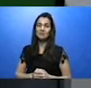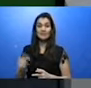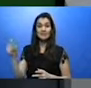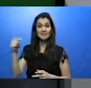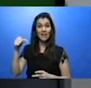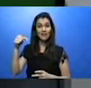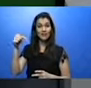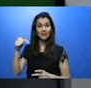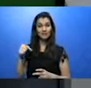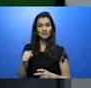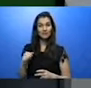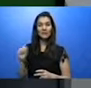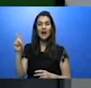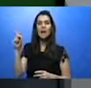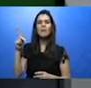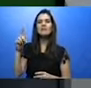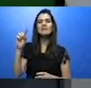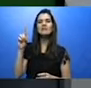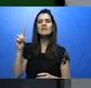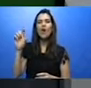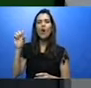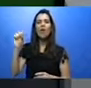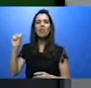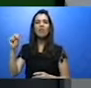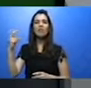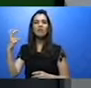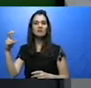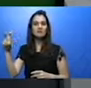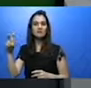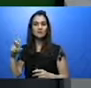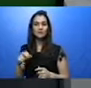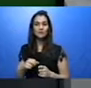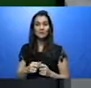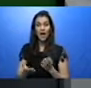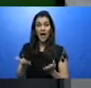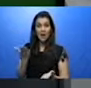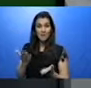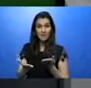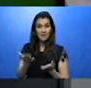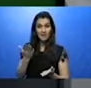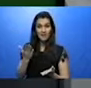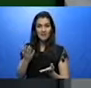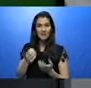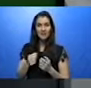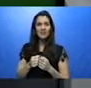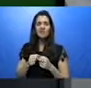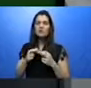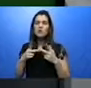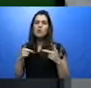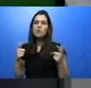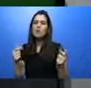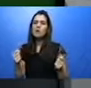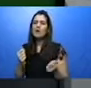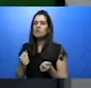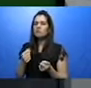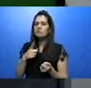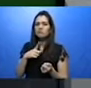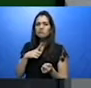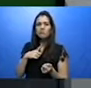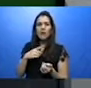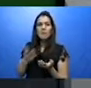7, na página 185. As balanças são instrumentos usados para medir o peso